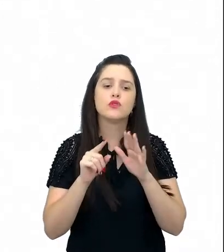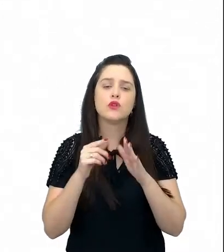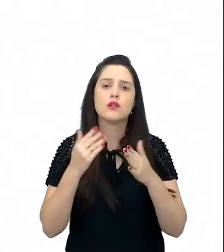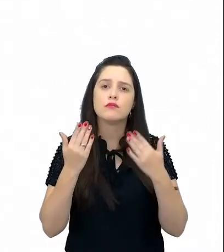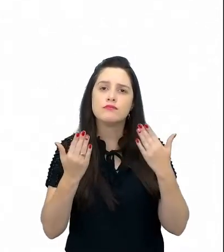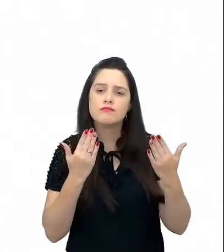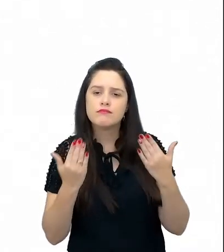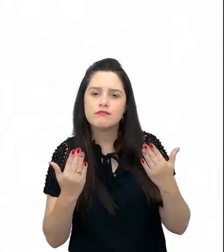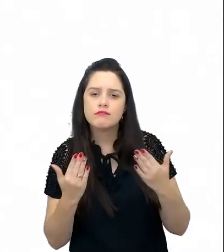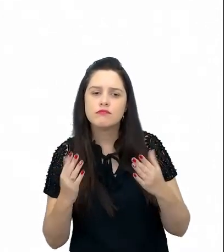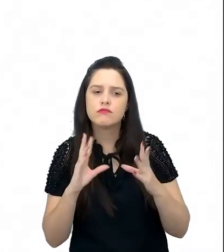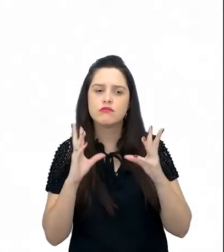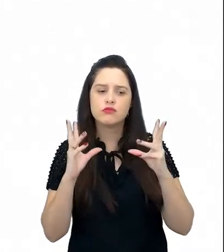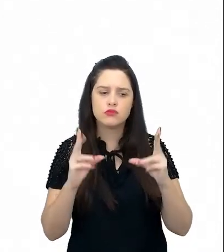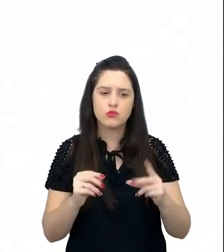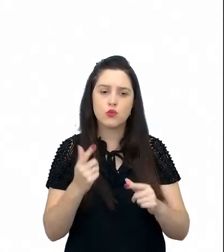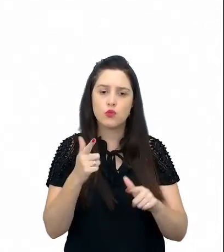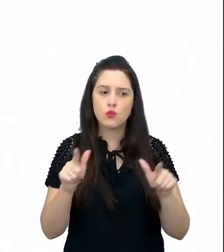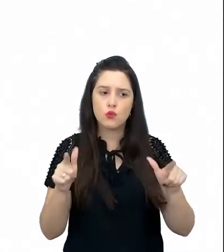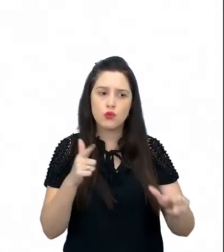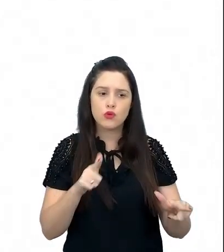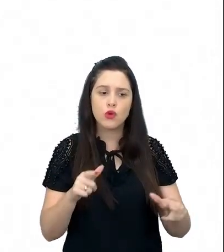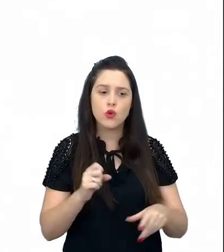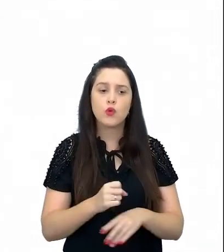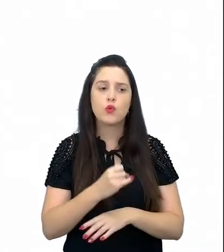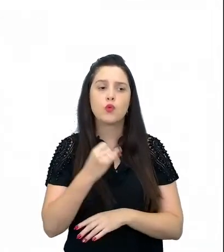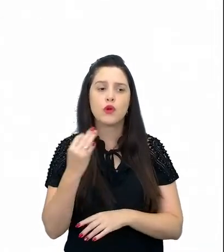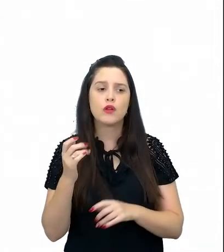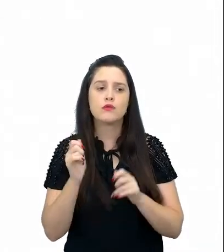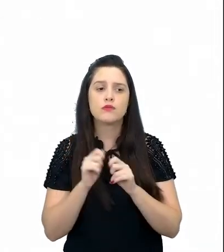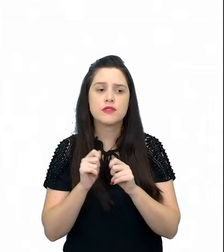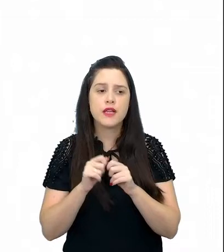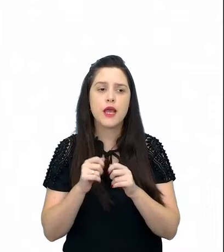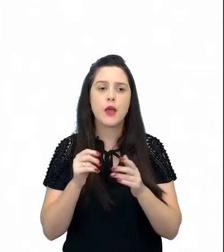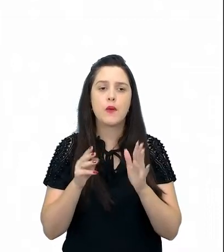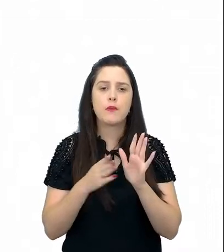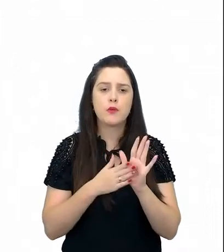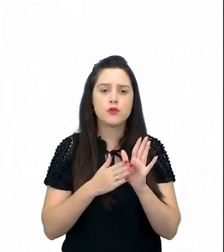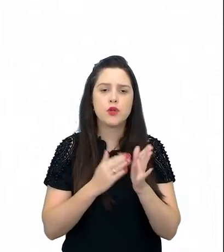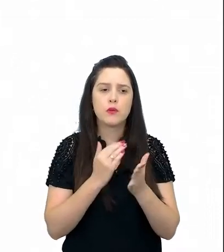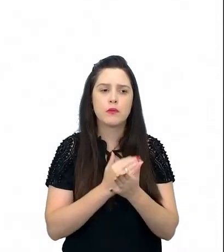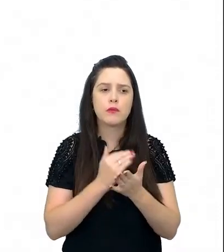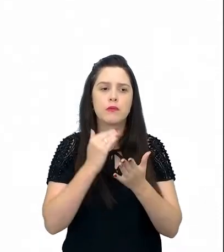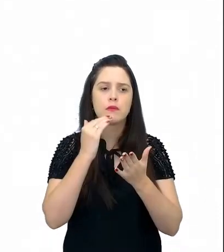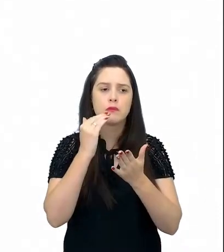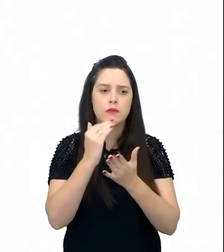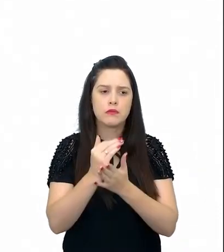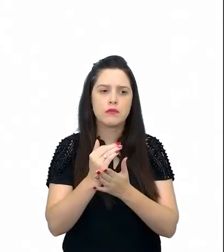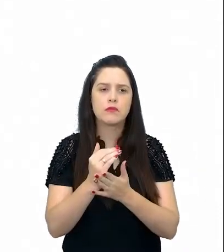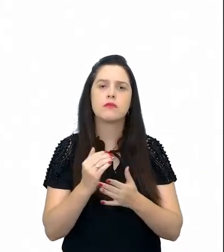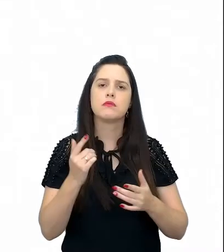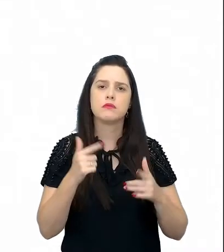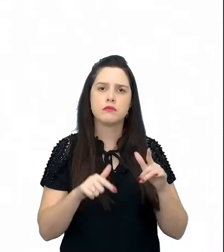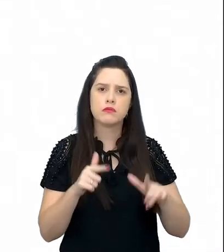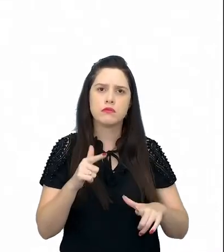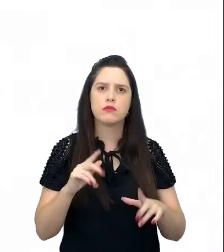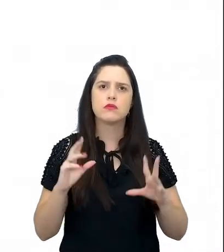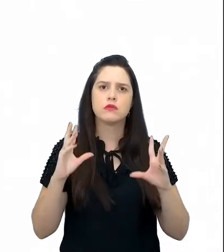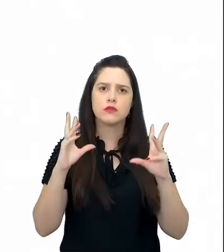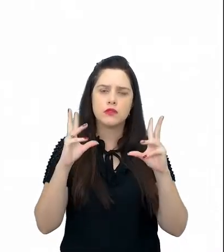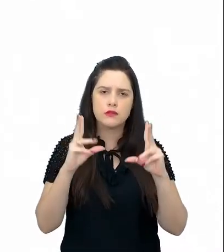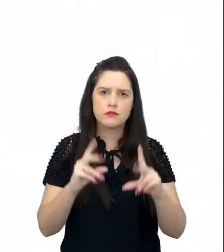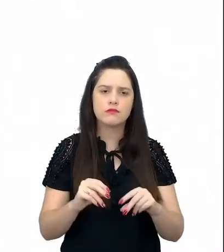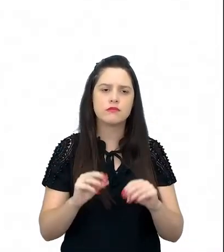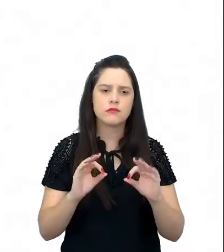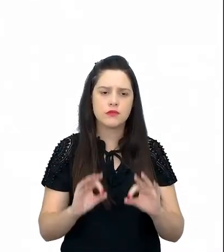inverso? Eu aumento um, diminui o outro. E quando é diretamente proporcional, quanto maior um, maior vai ser o outro. Então, esses são as